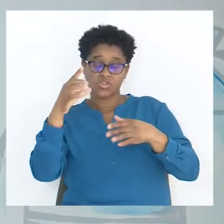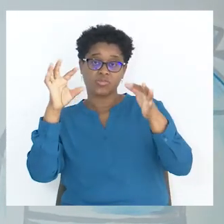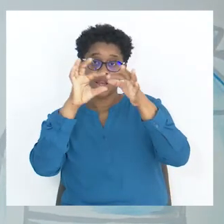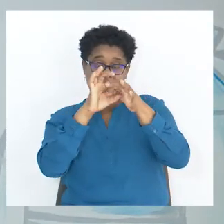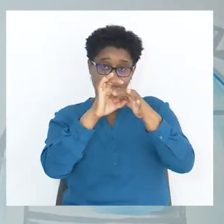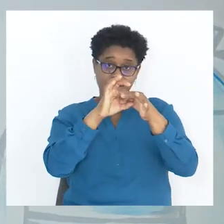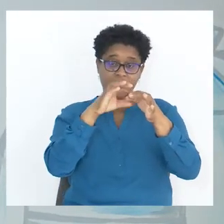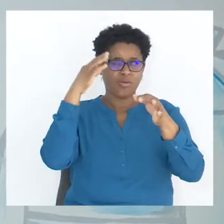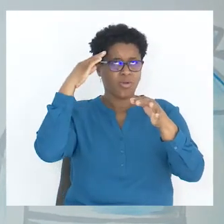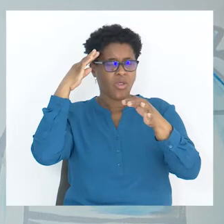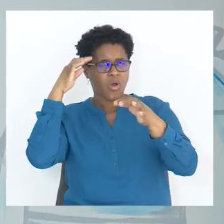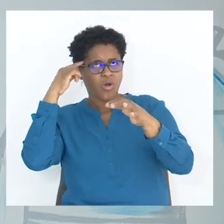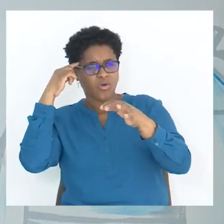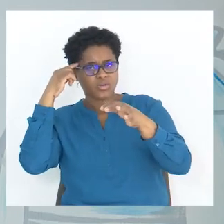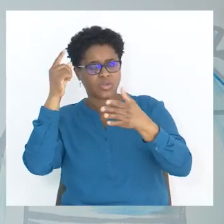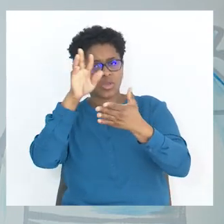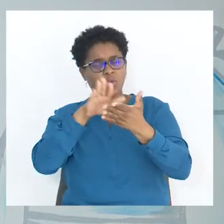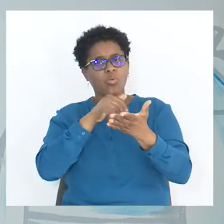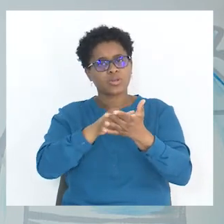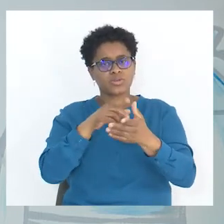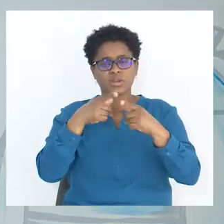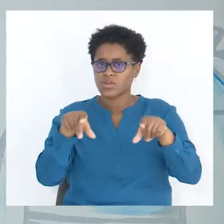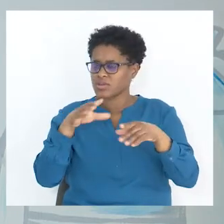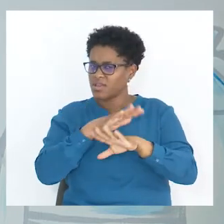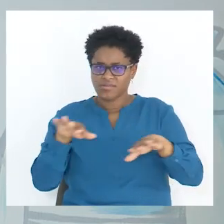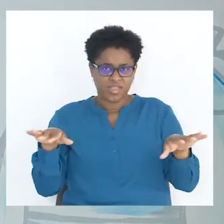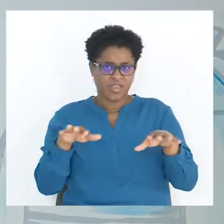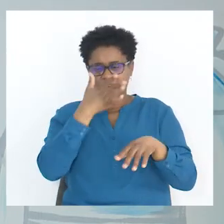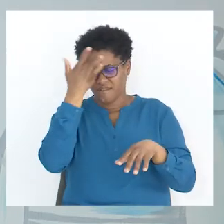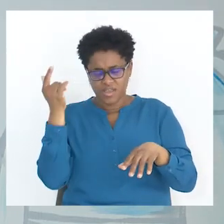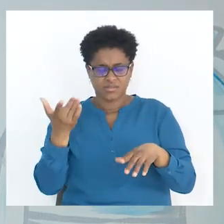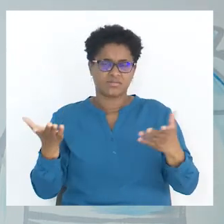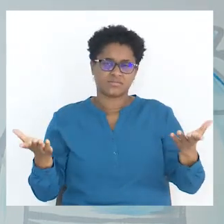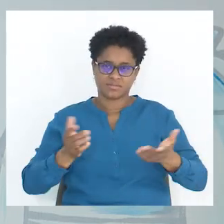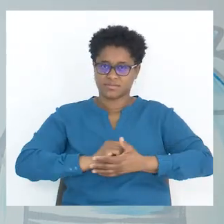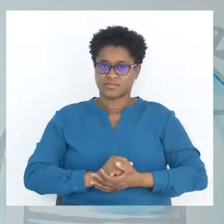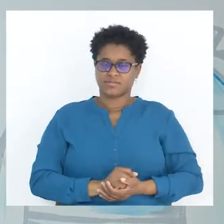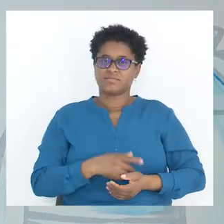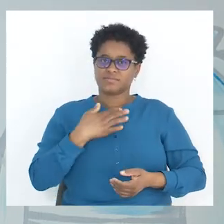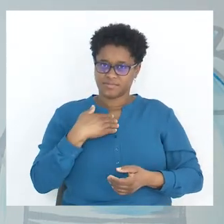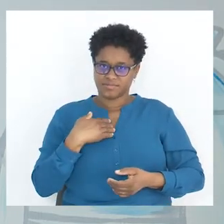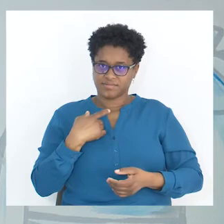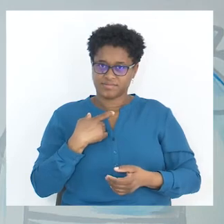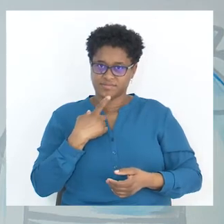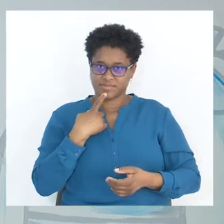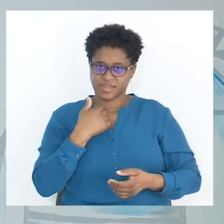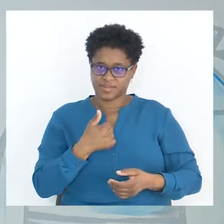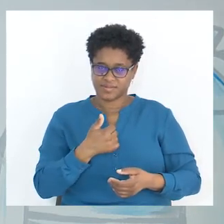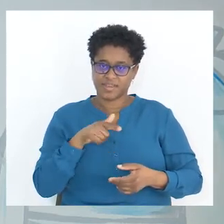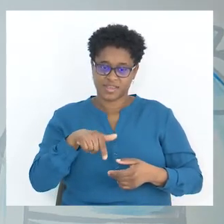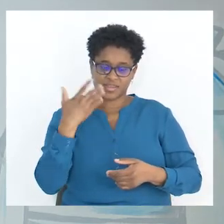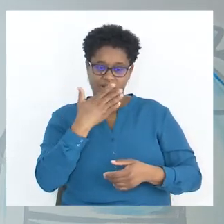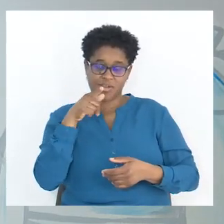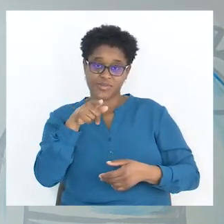ligas aquilo agora com lógica e com correção linguística e já está. Fácil como. Está bem? Então,